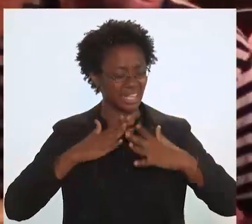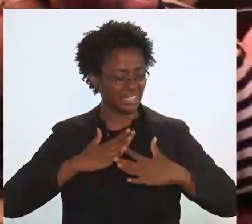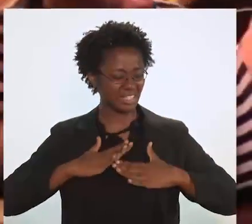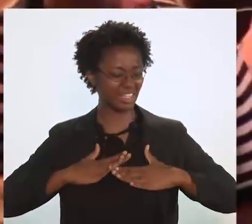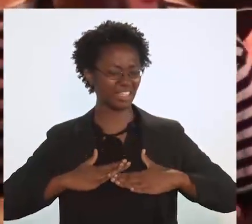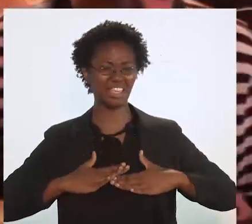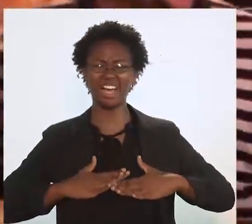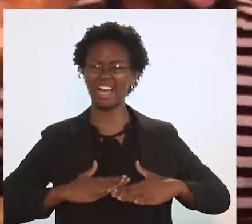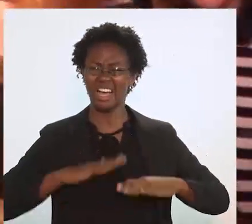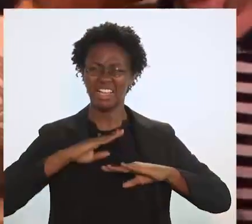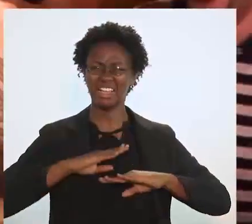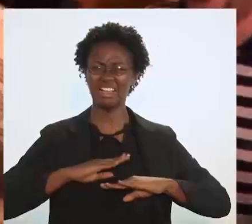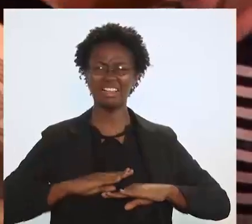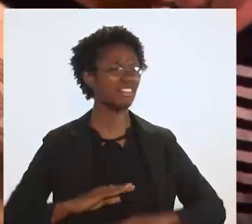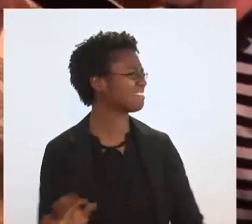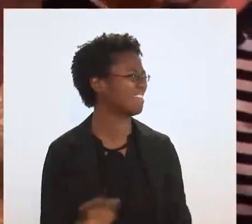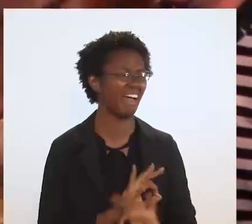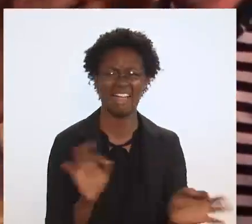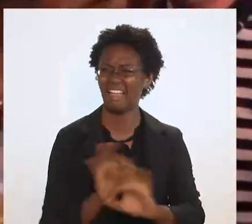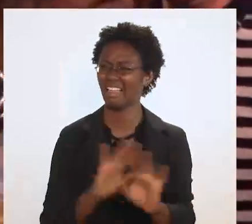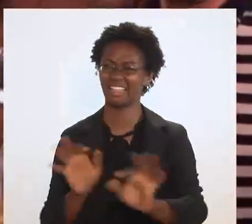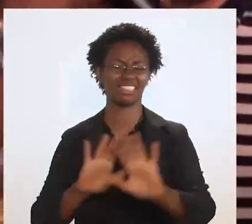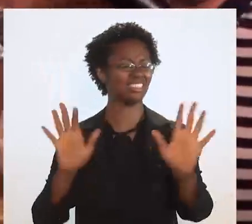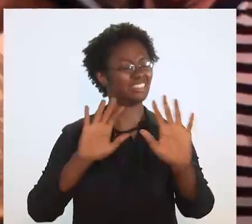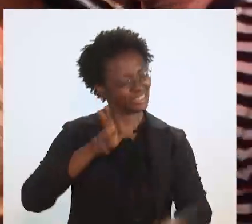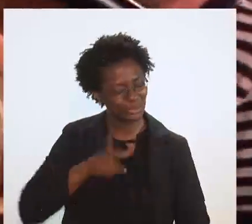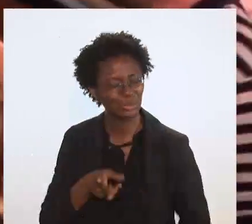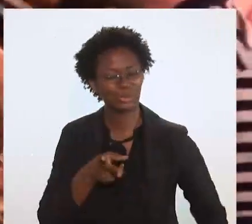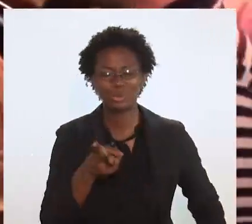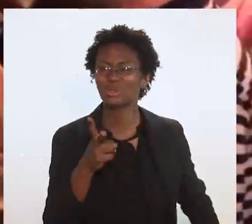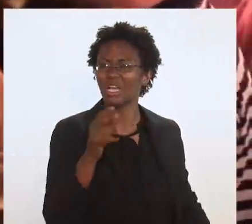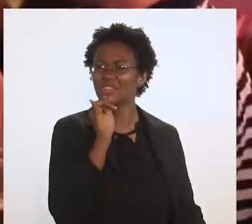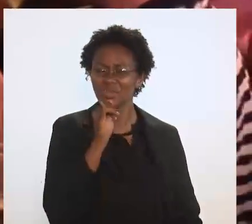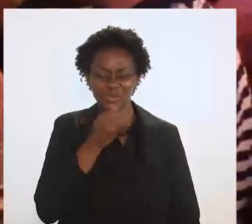Ergue essa cabeça. Ergue essa cabeça.